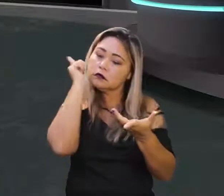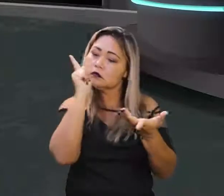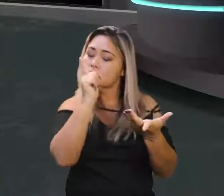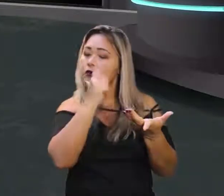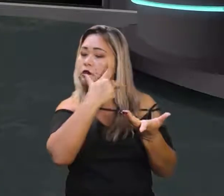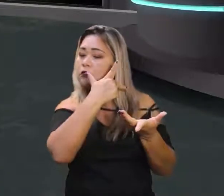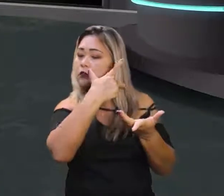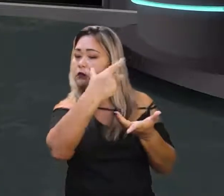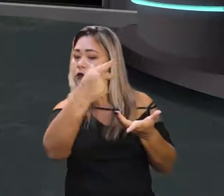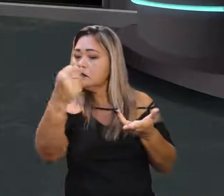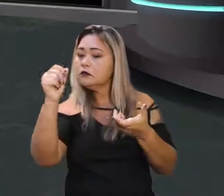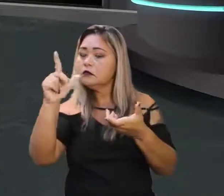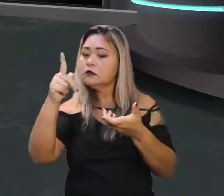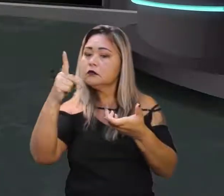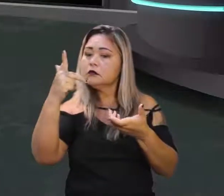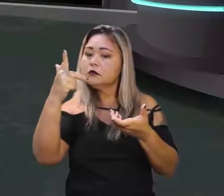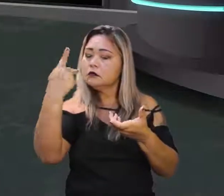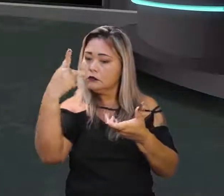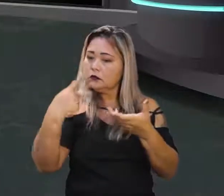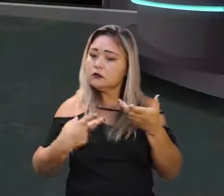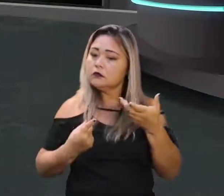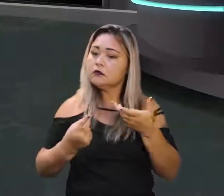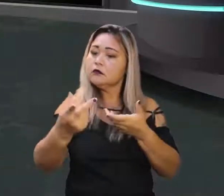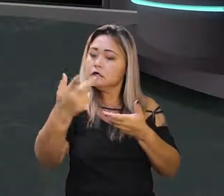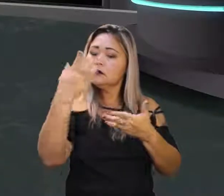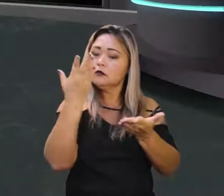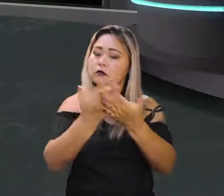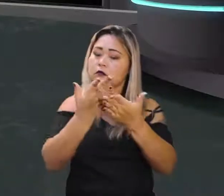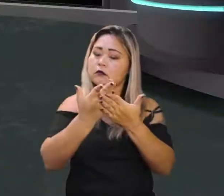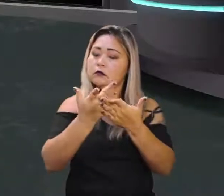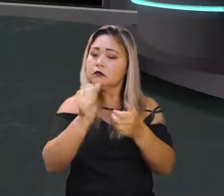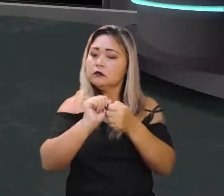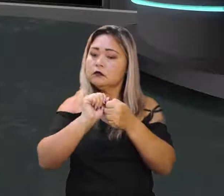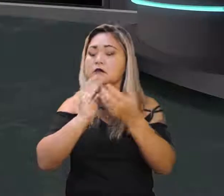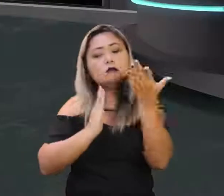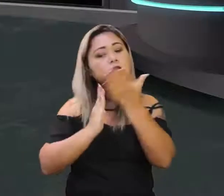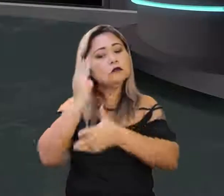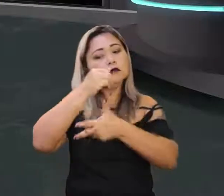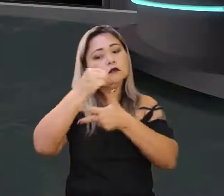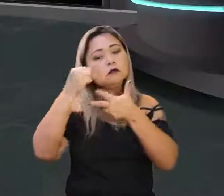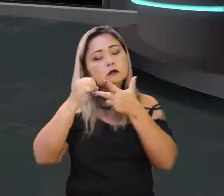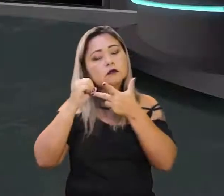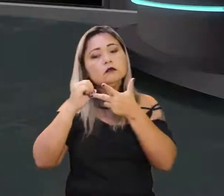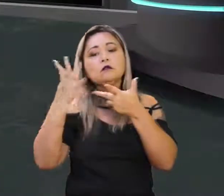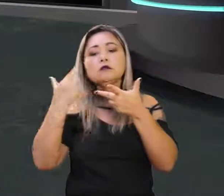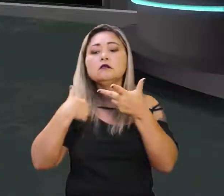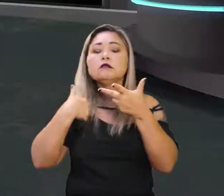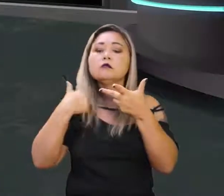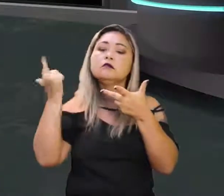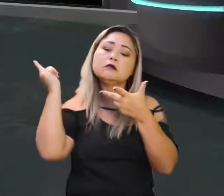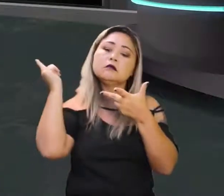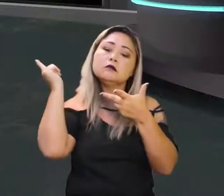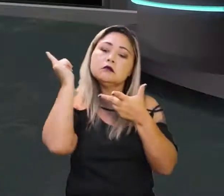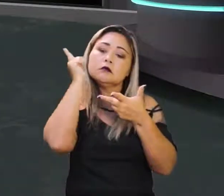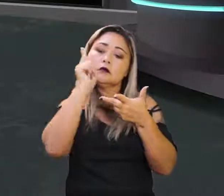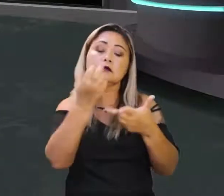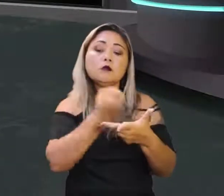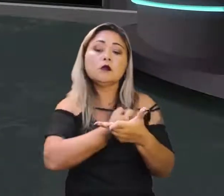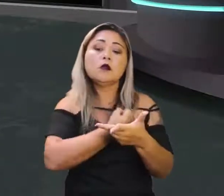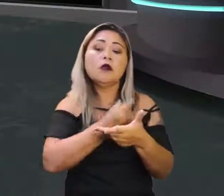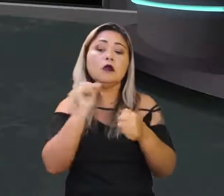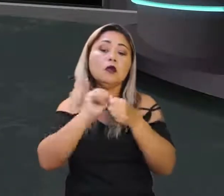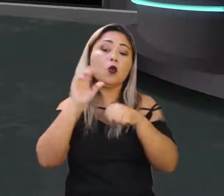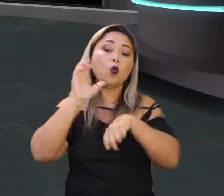sucesso nos na continuidade dos seus estudos. Com certeza vocês vão passar no Enem, adquirir uma nota lá para fazer um